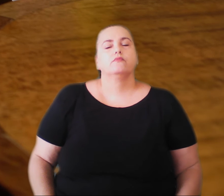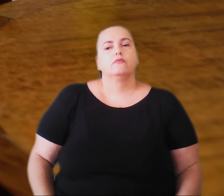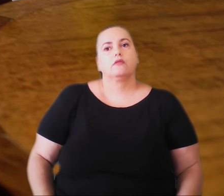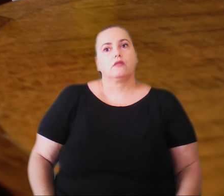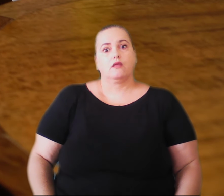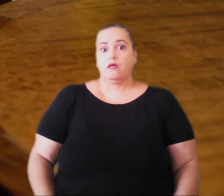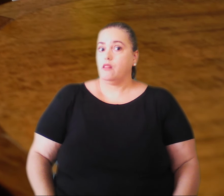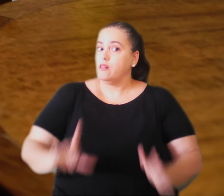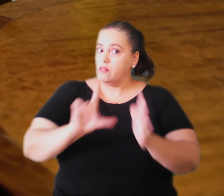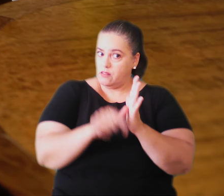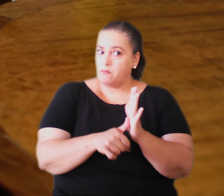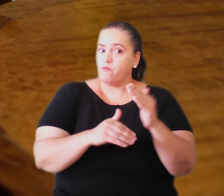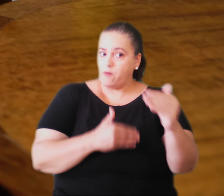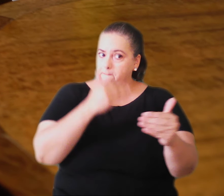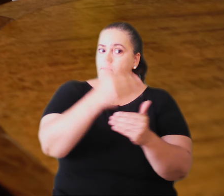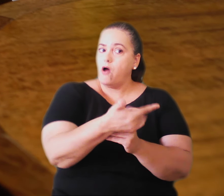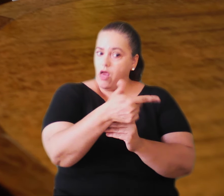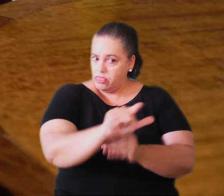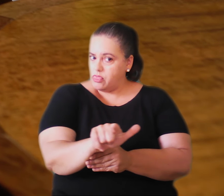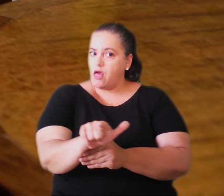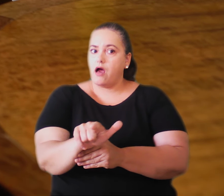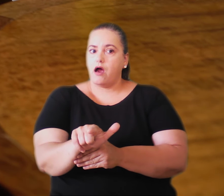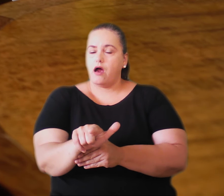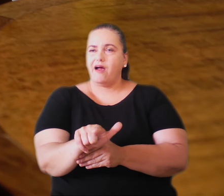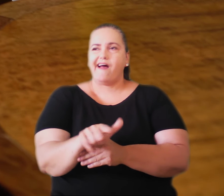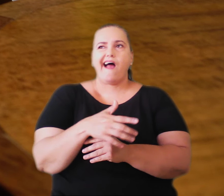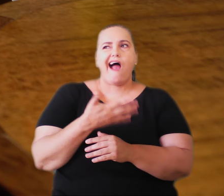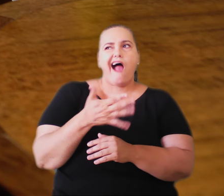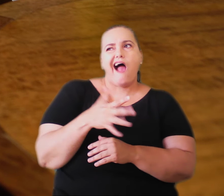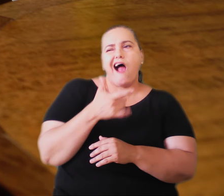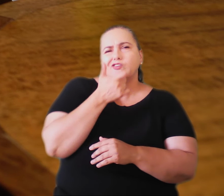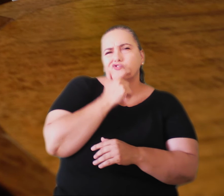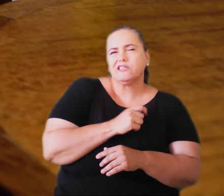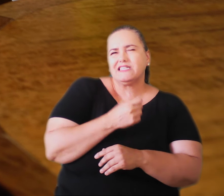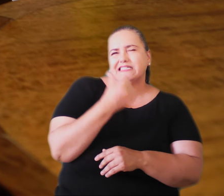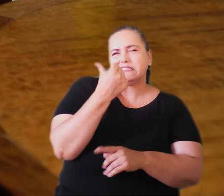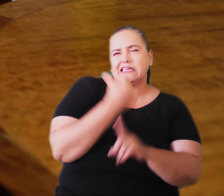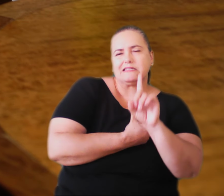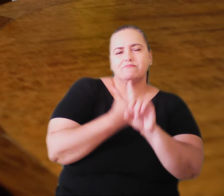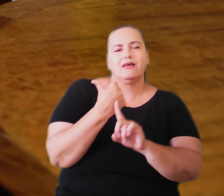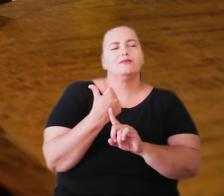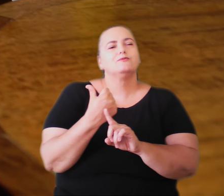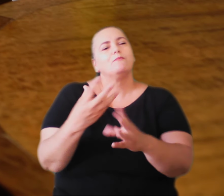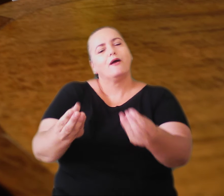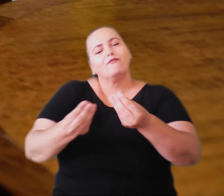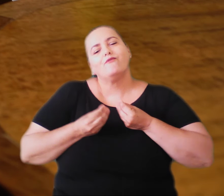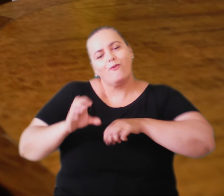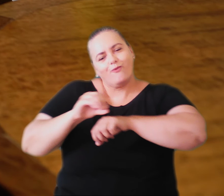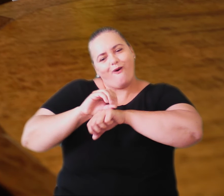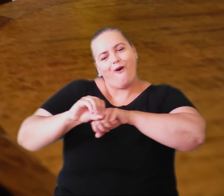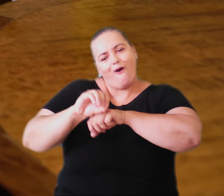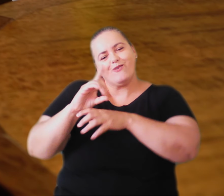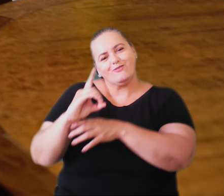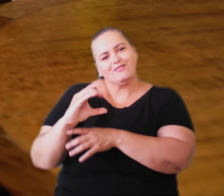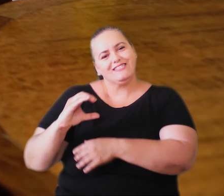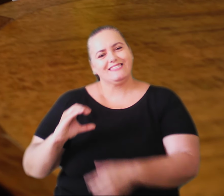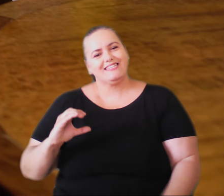em seguida vem vocês. Uhum. E dali, acho que uns 6 meses, 1 ano, nós tivemos a felicidade também de pegar esse disco de ouro.